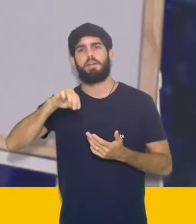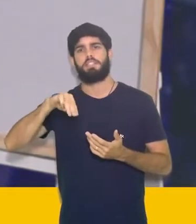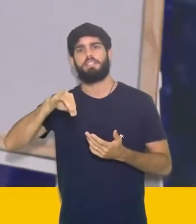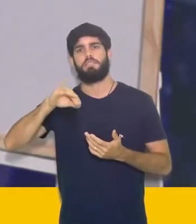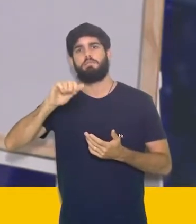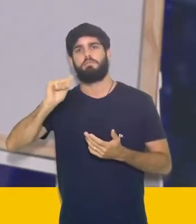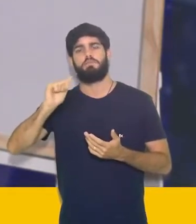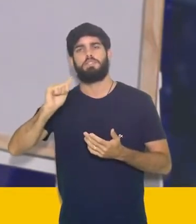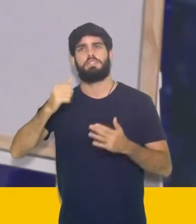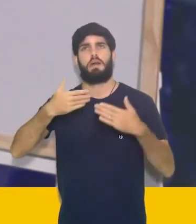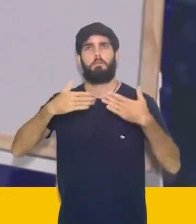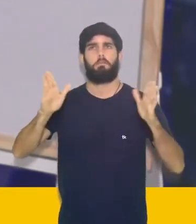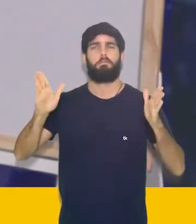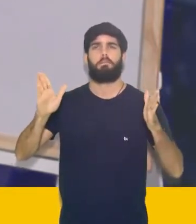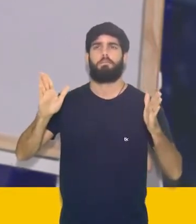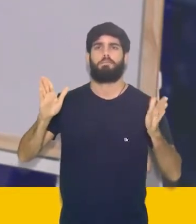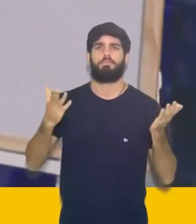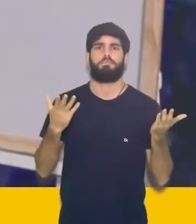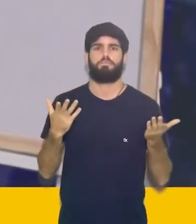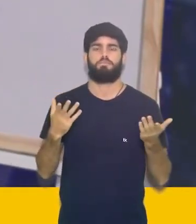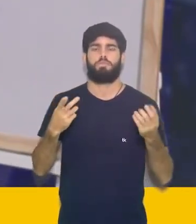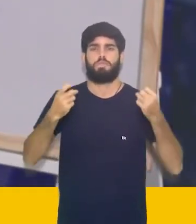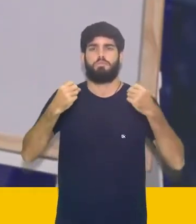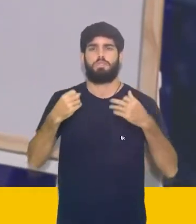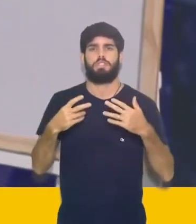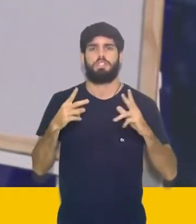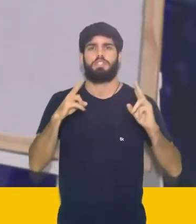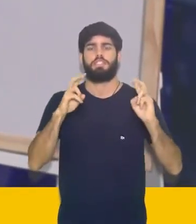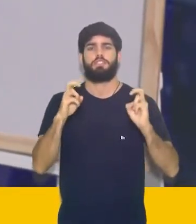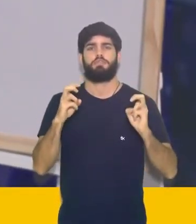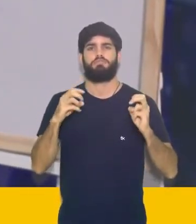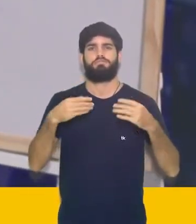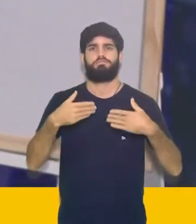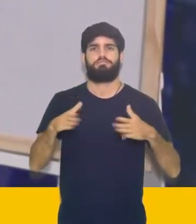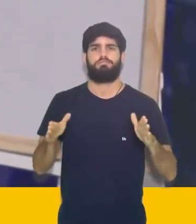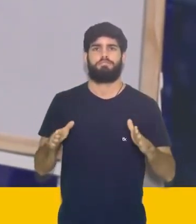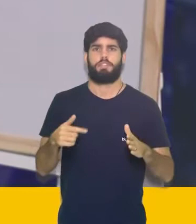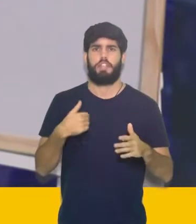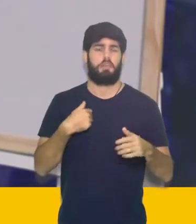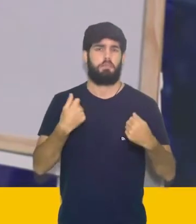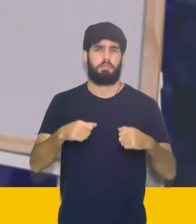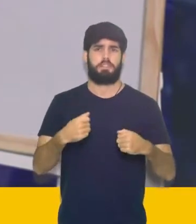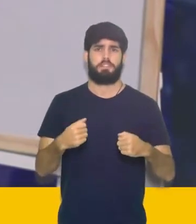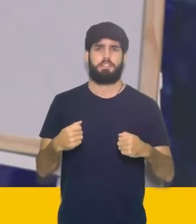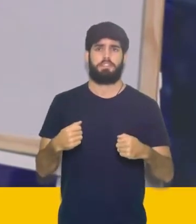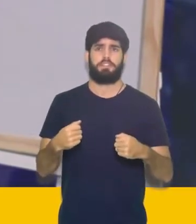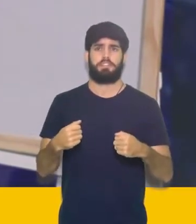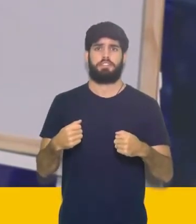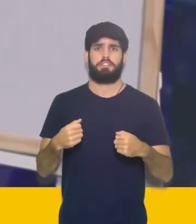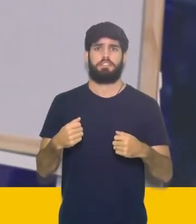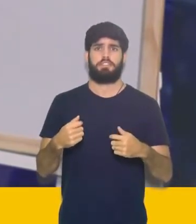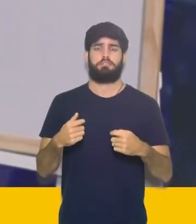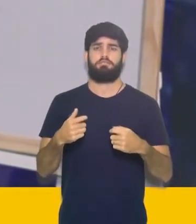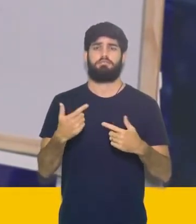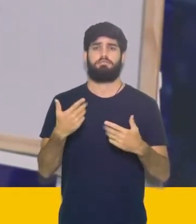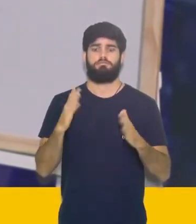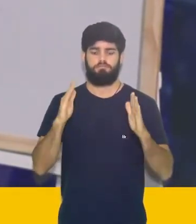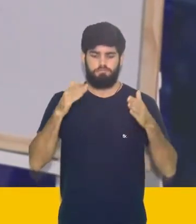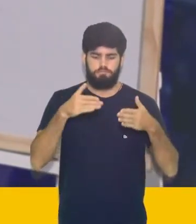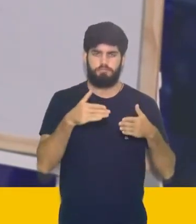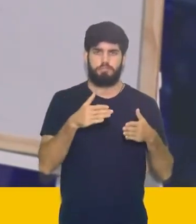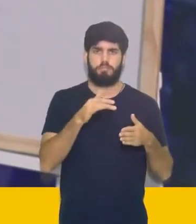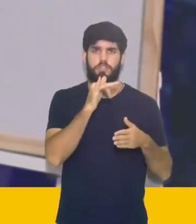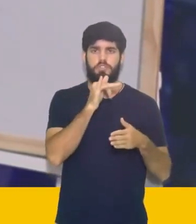tema amplo demais e que para falar sobre pandemia eu tenho que ser um especialista. E o